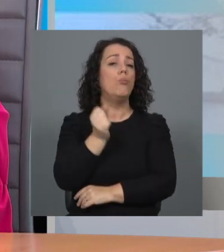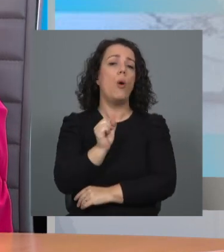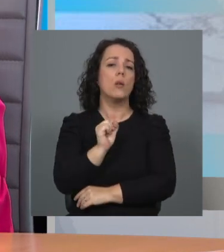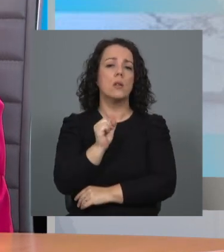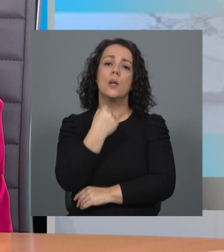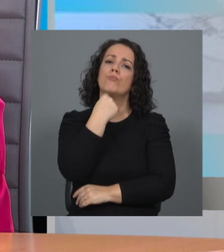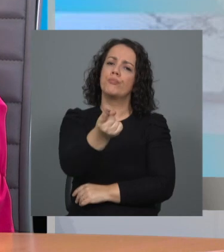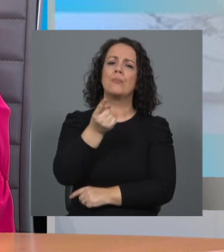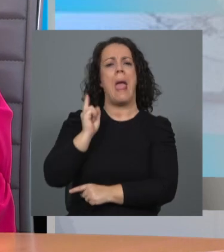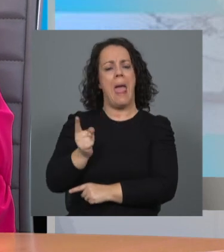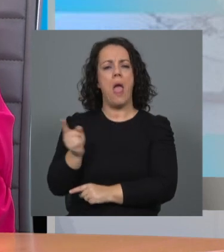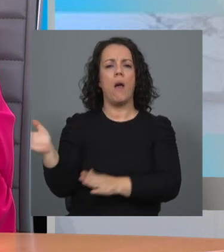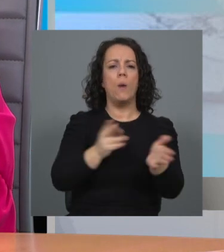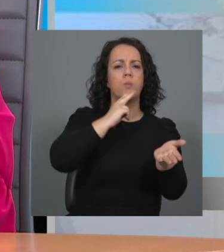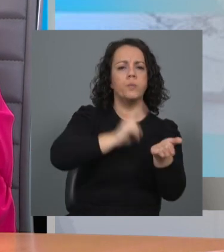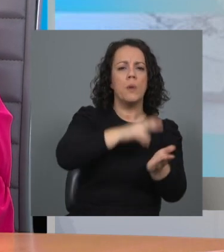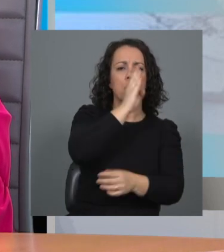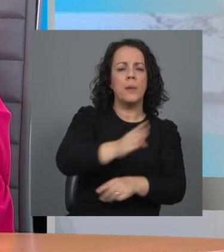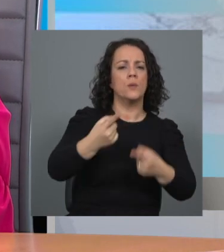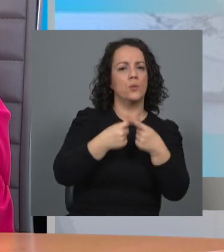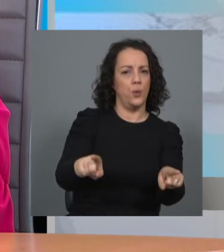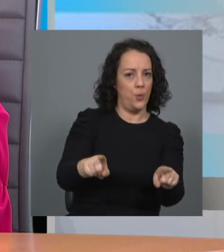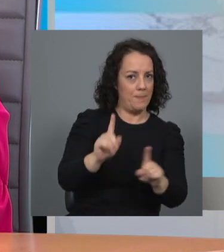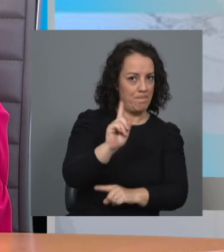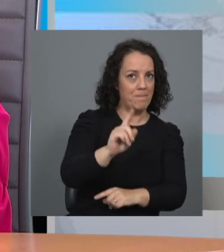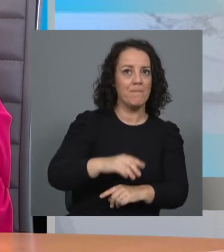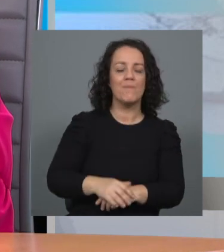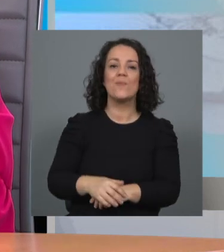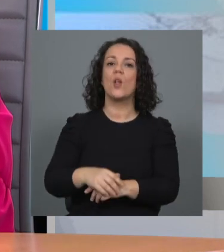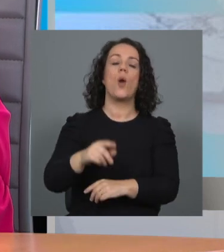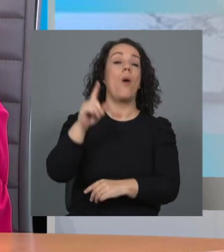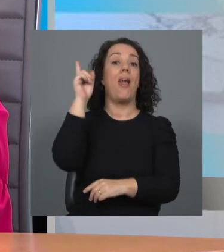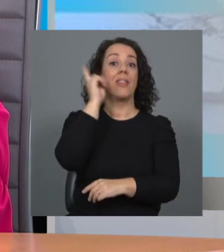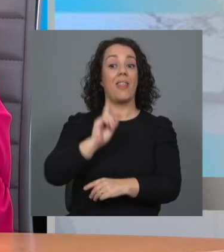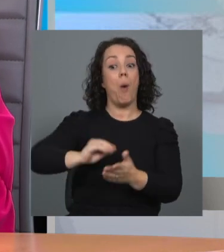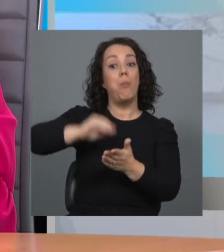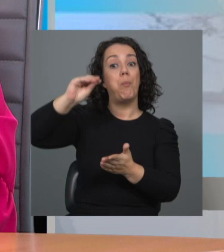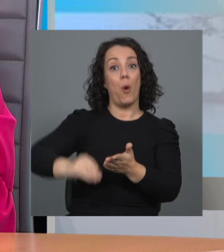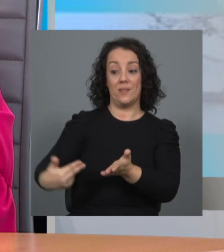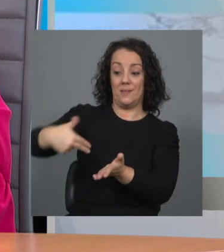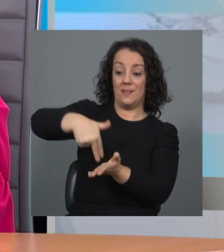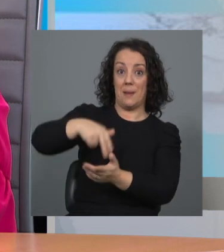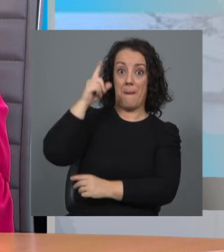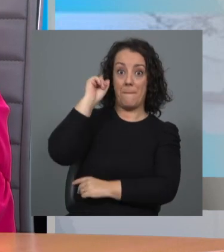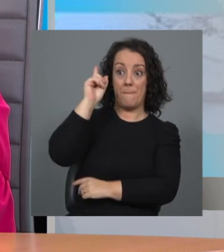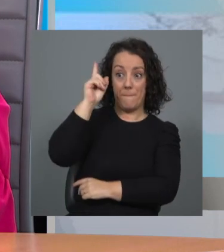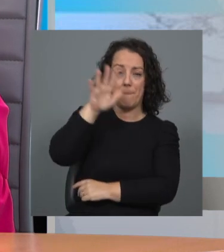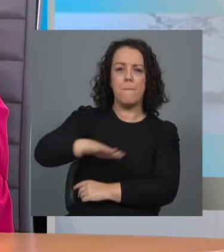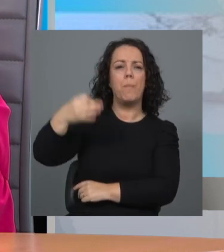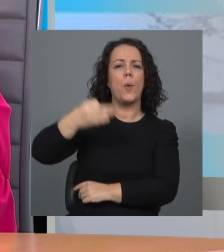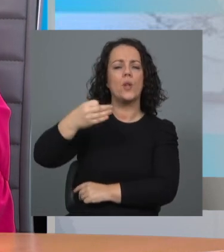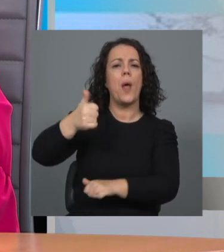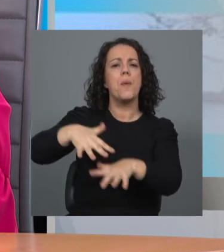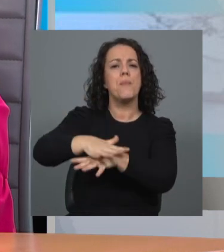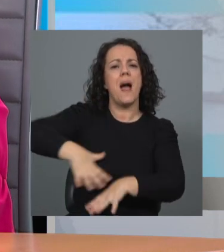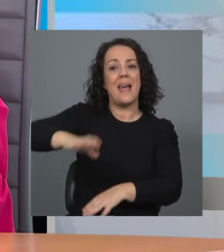fazer outra. E as imagens do Presidente no dia da posse no Porto, no bairro do Cerco, são